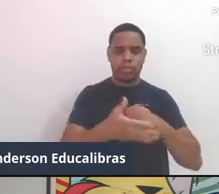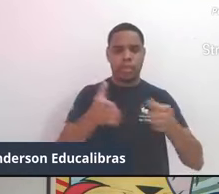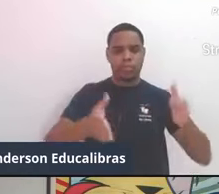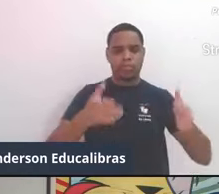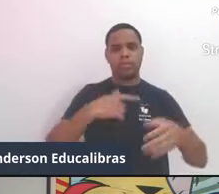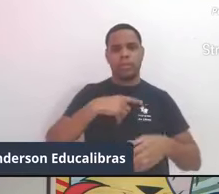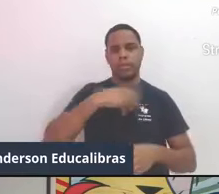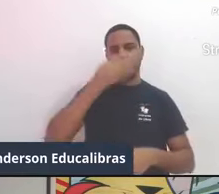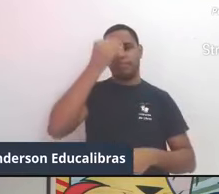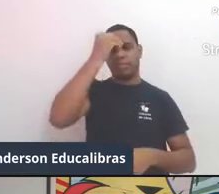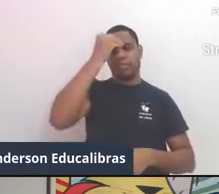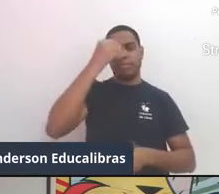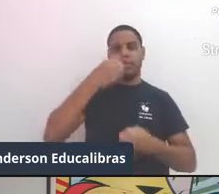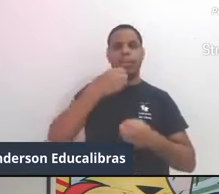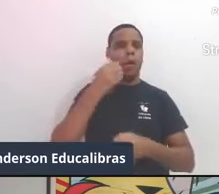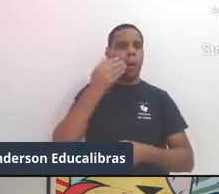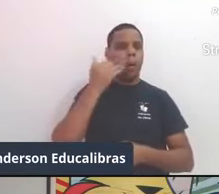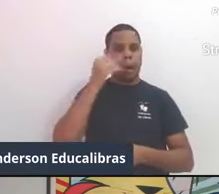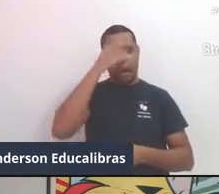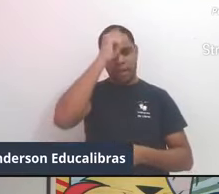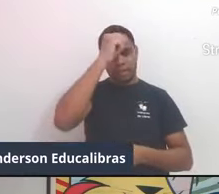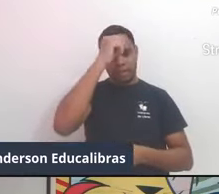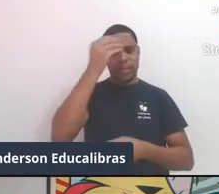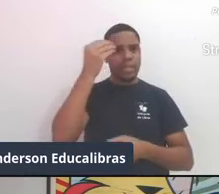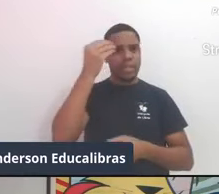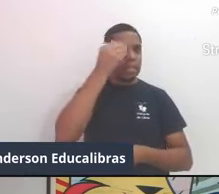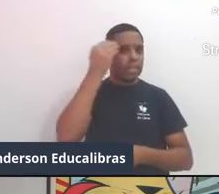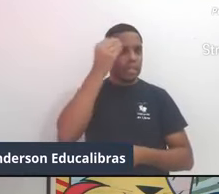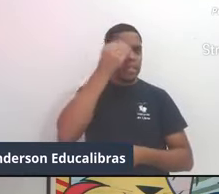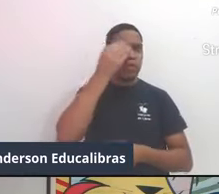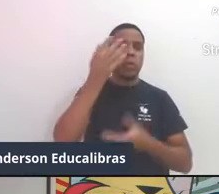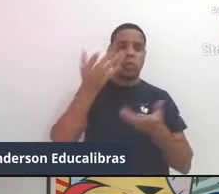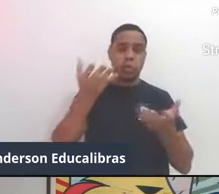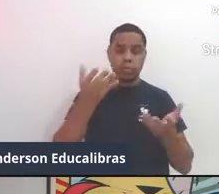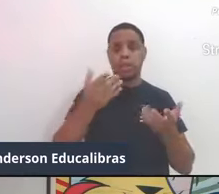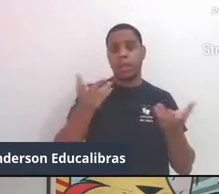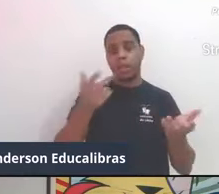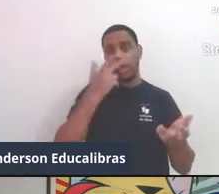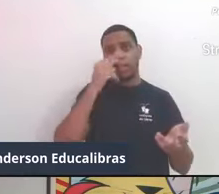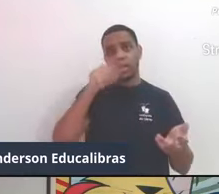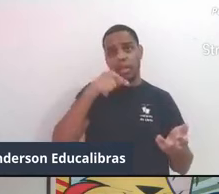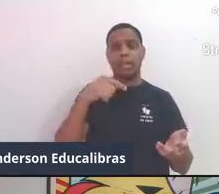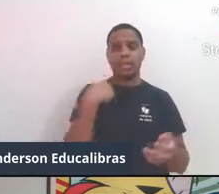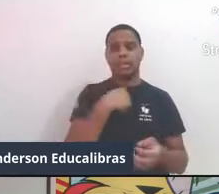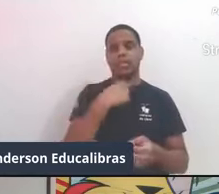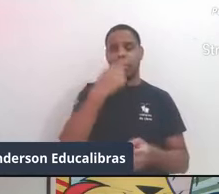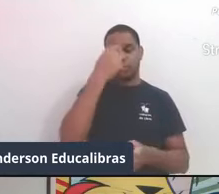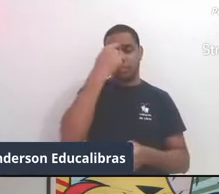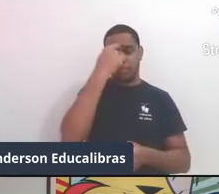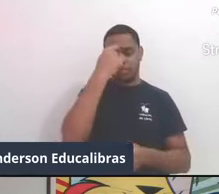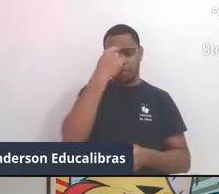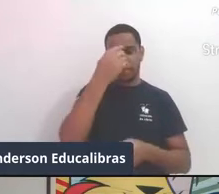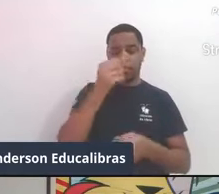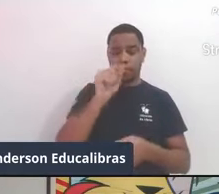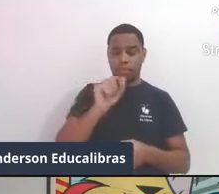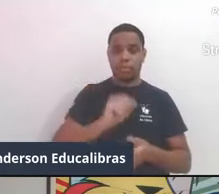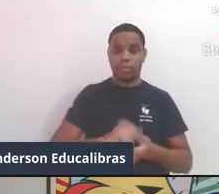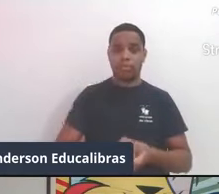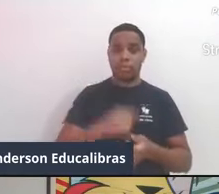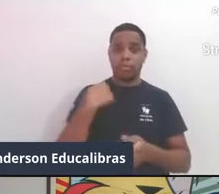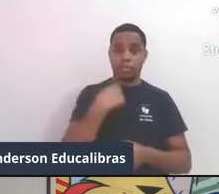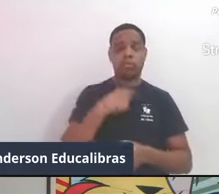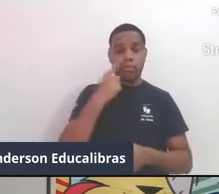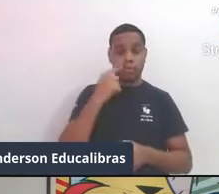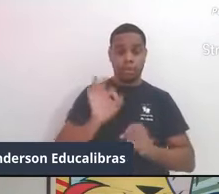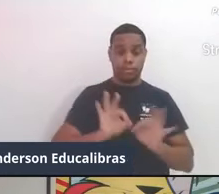estamos enfrentando no momento. Essa é um pouco a noção que nós temos e para a qual nós estamos nos